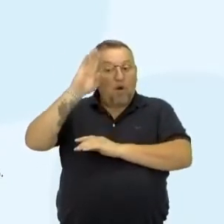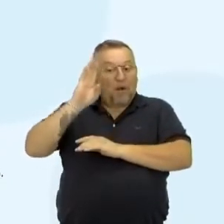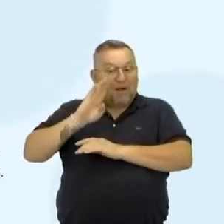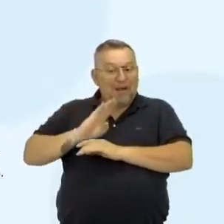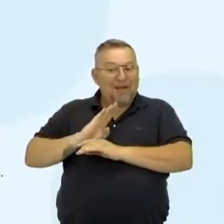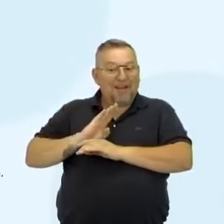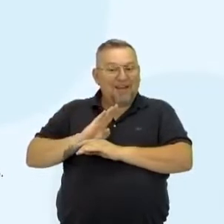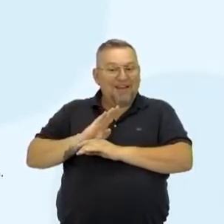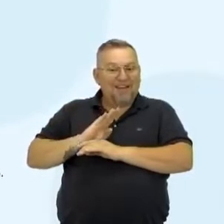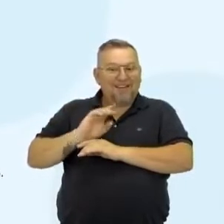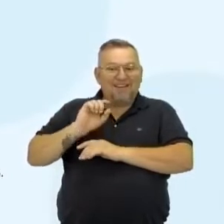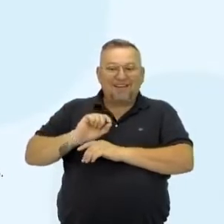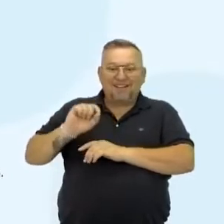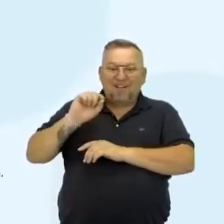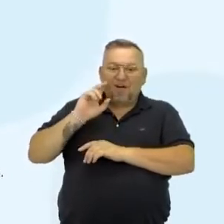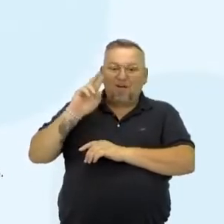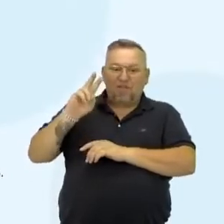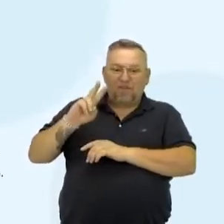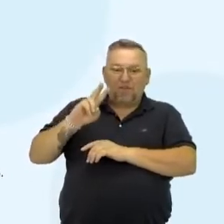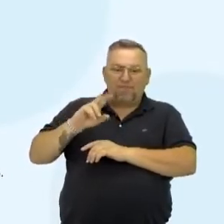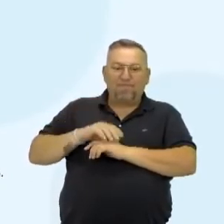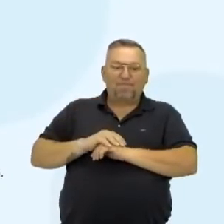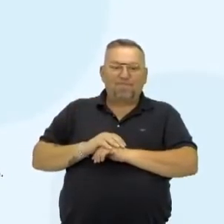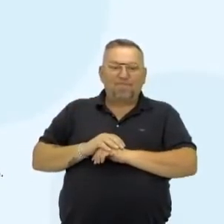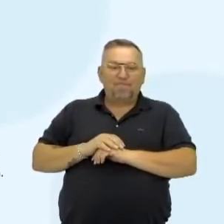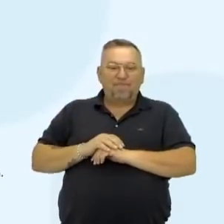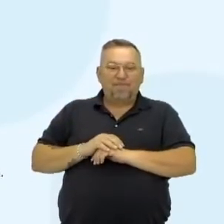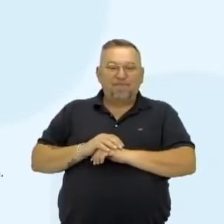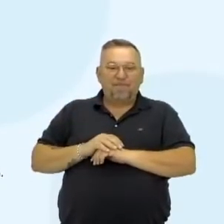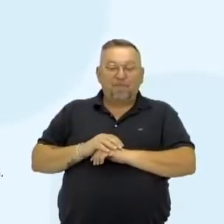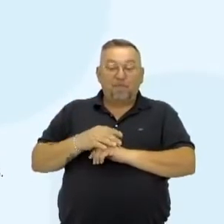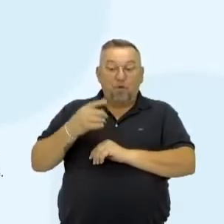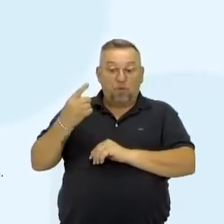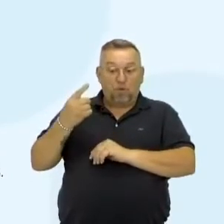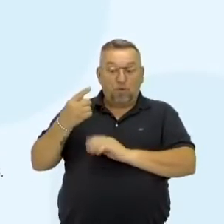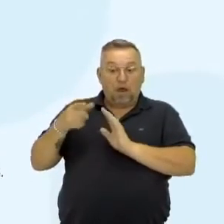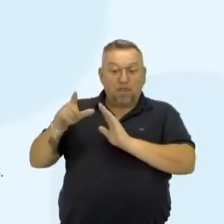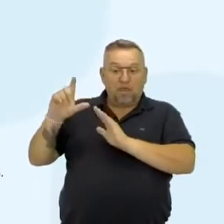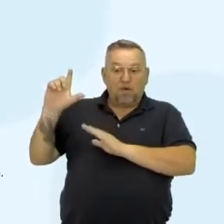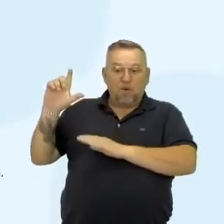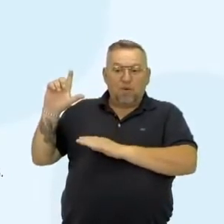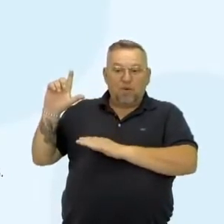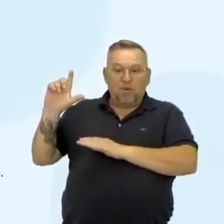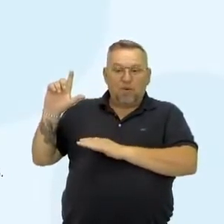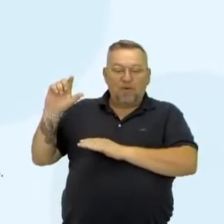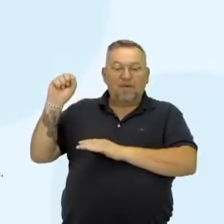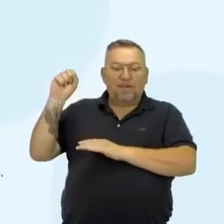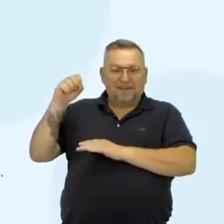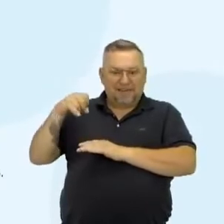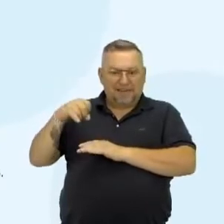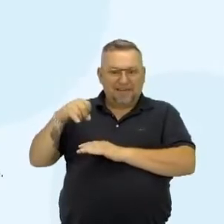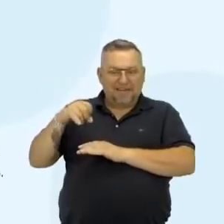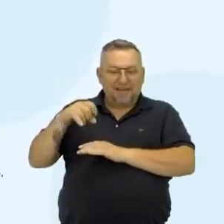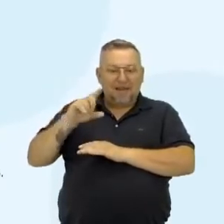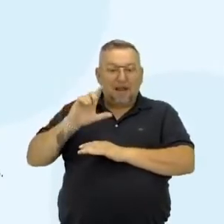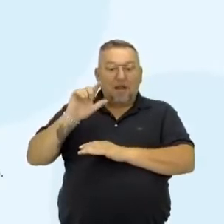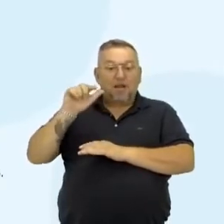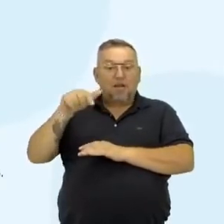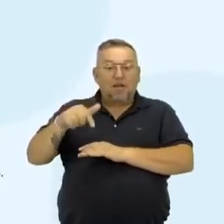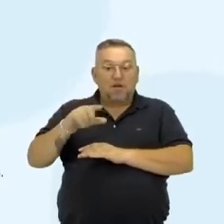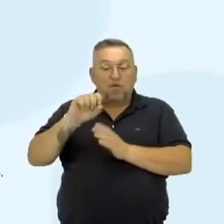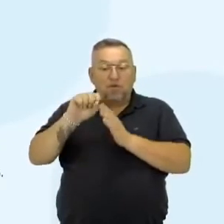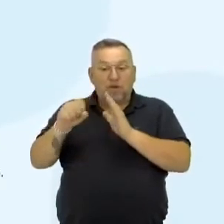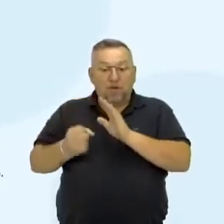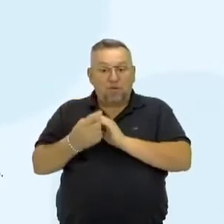uma peculiaridade aí entre as duas imagens, está bem? Uma é anterior, sim, e esta aqui ela é do